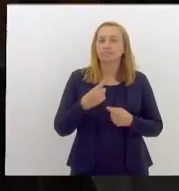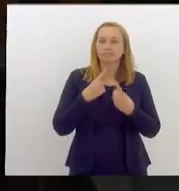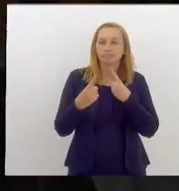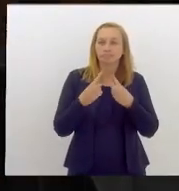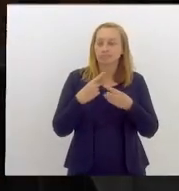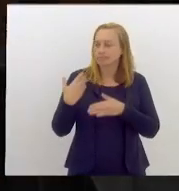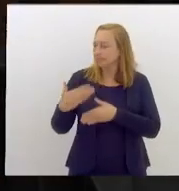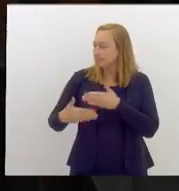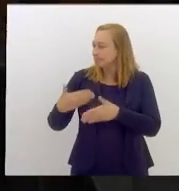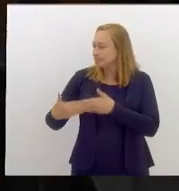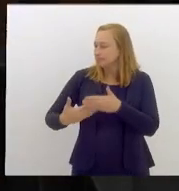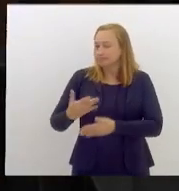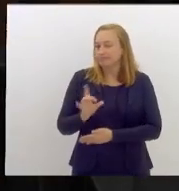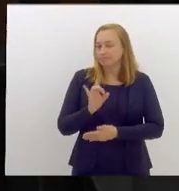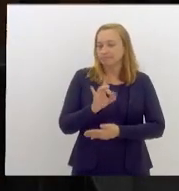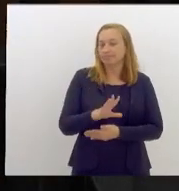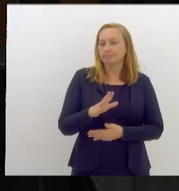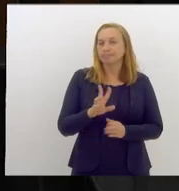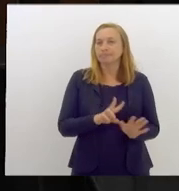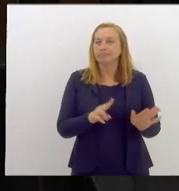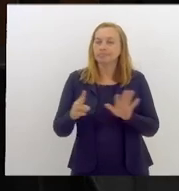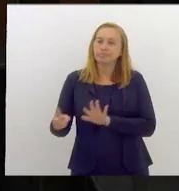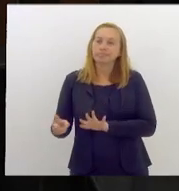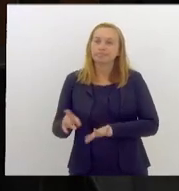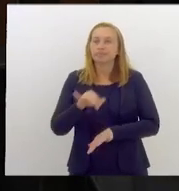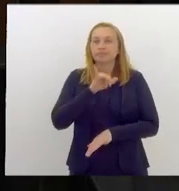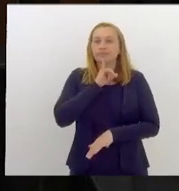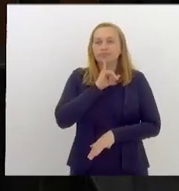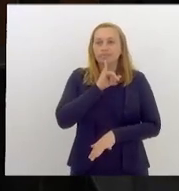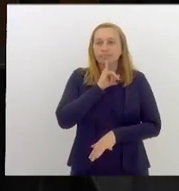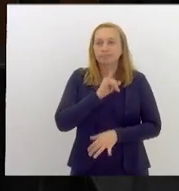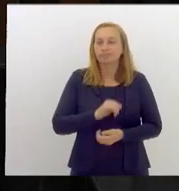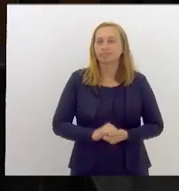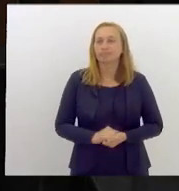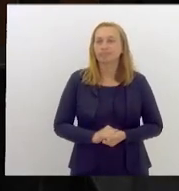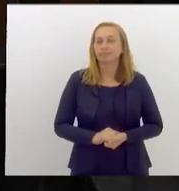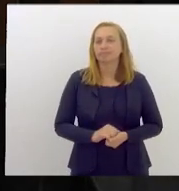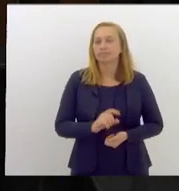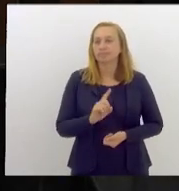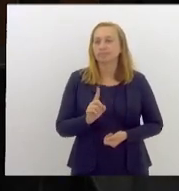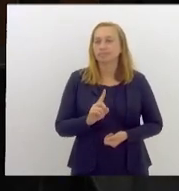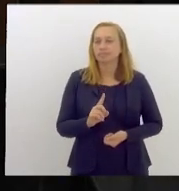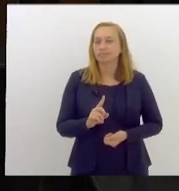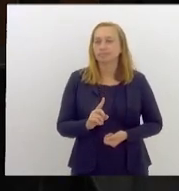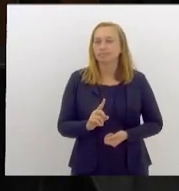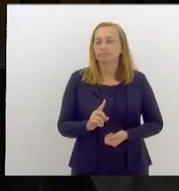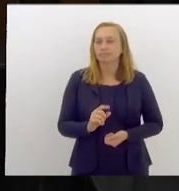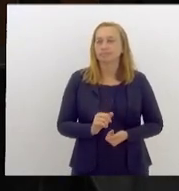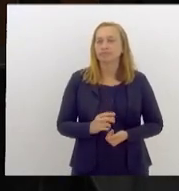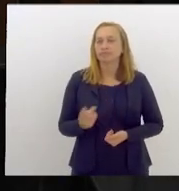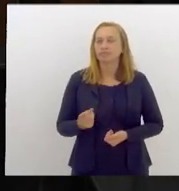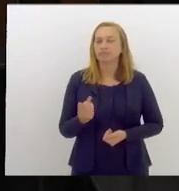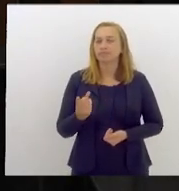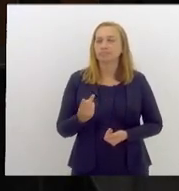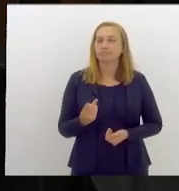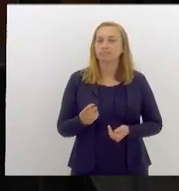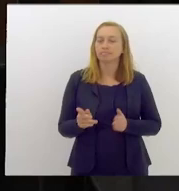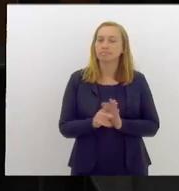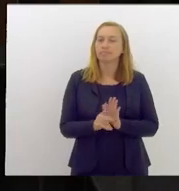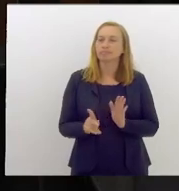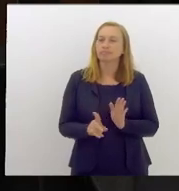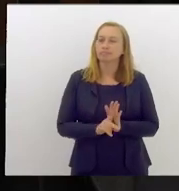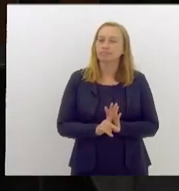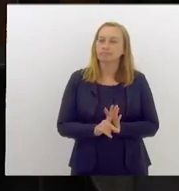ao longo dessas últimas semanas e que infelizmente não foram contemplados nesse projeto